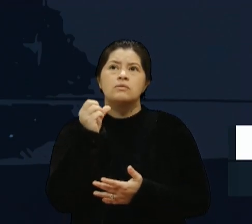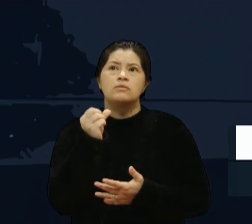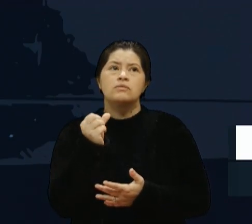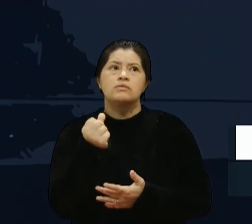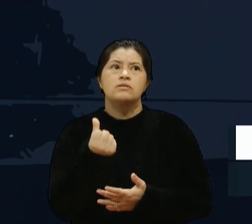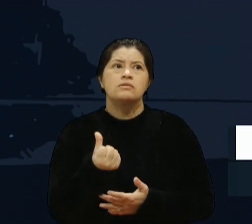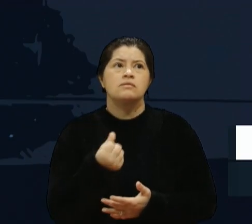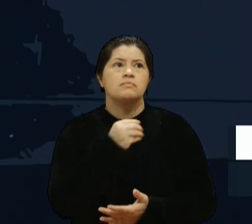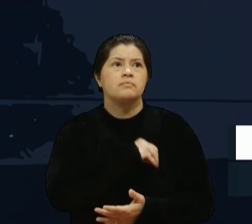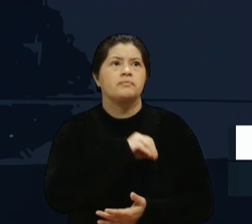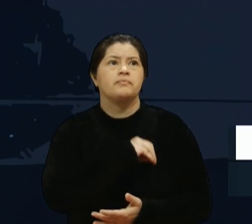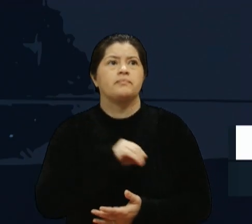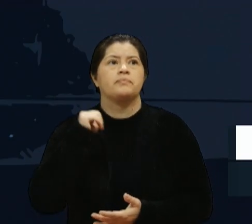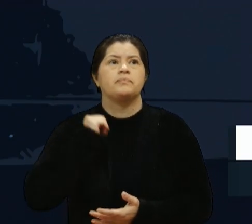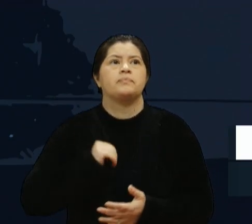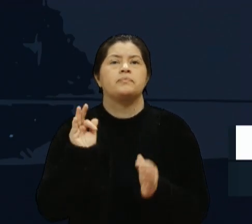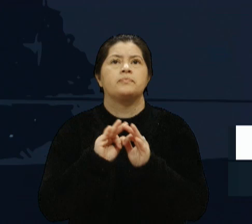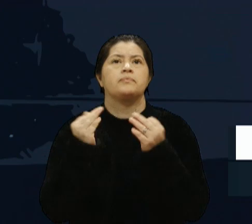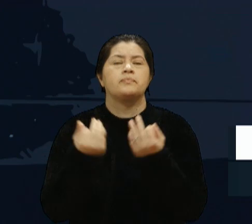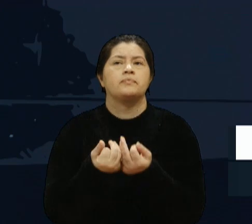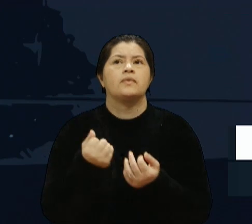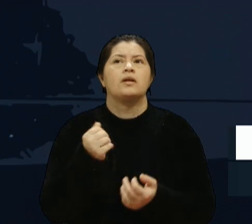Em dezembro, baixou para